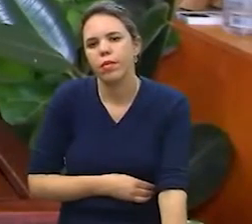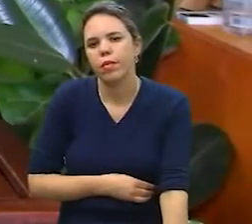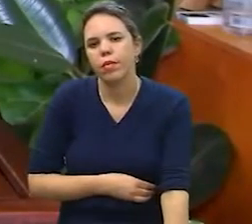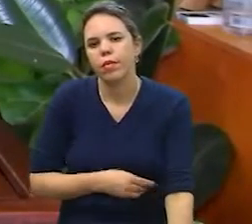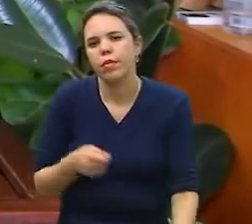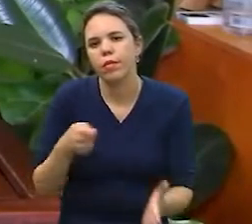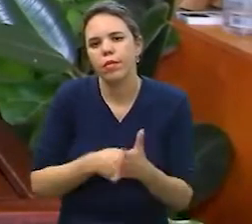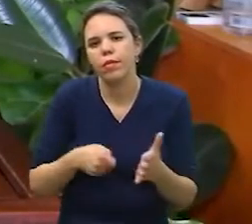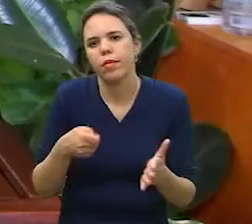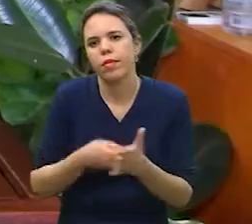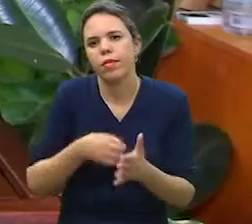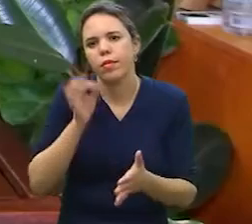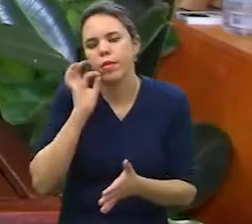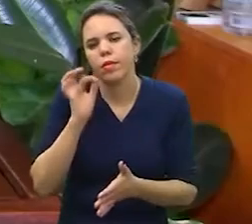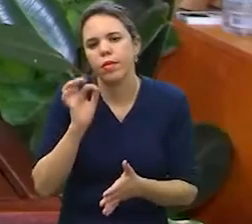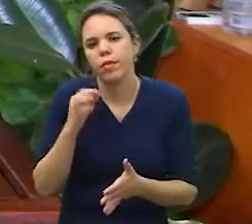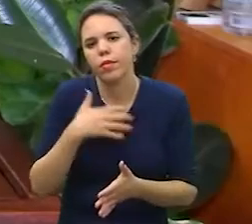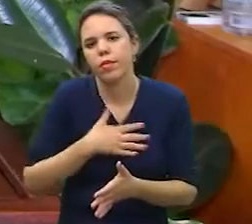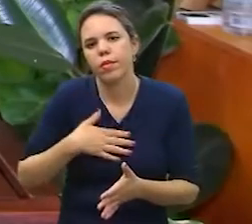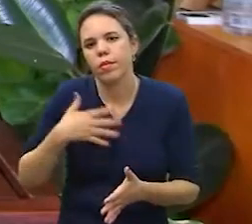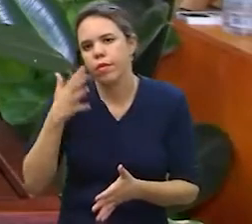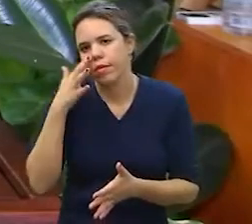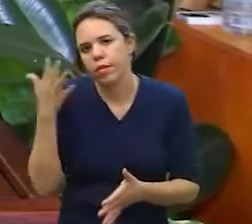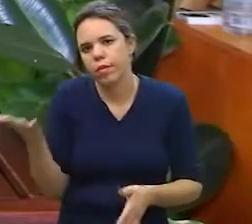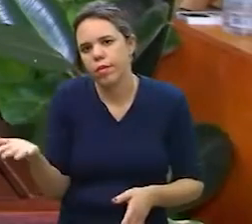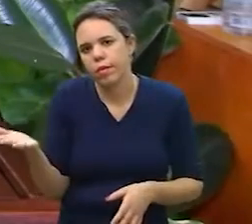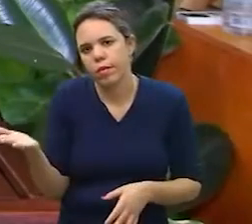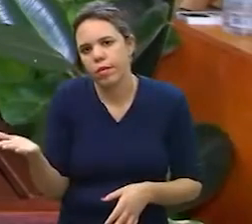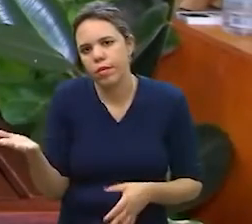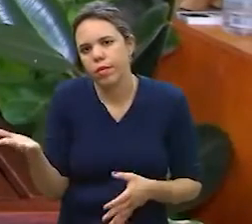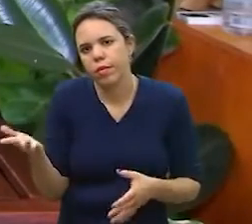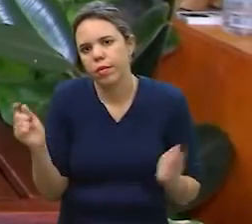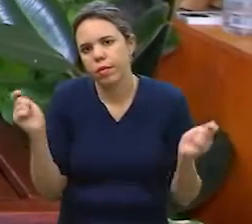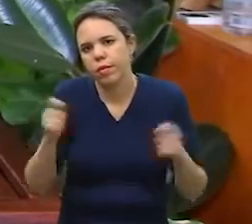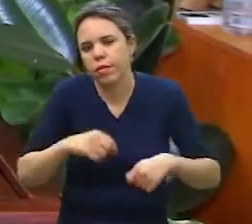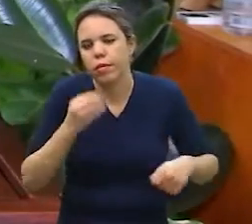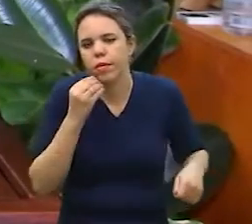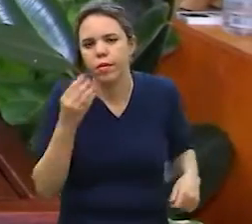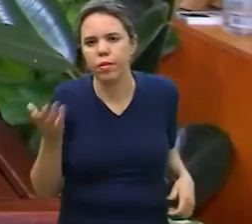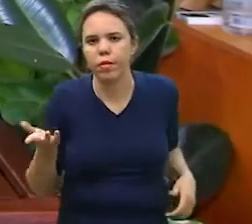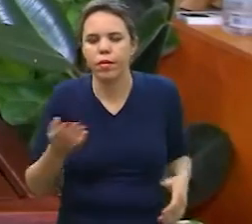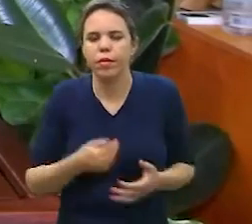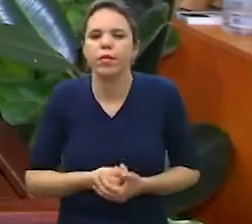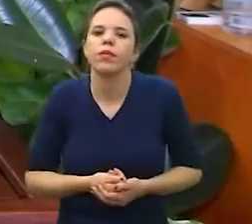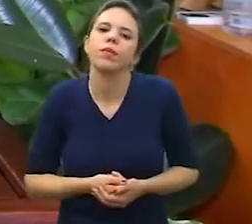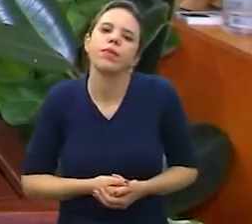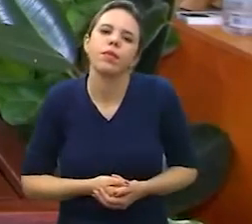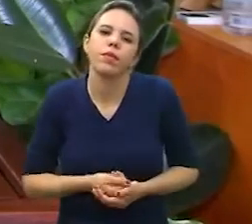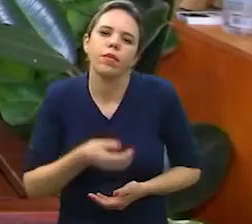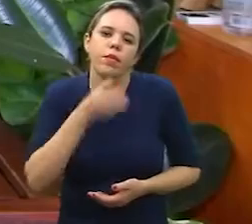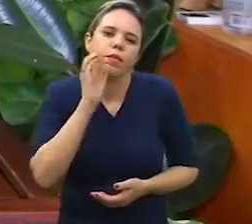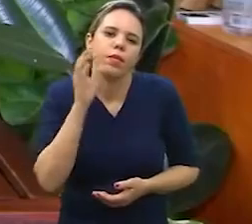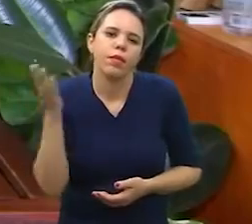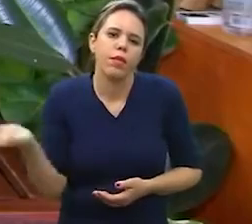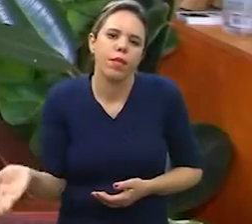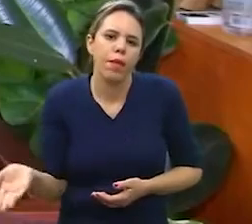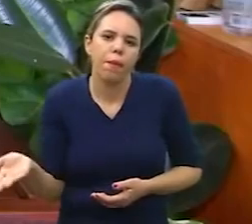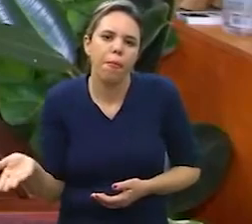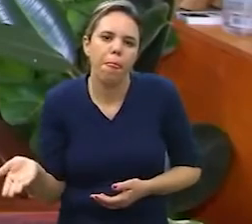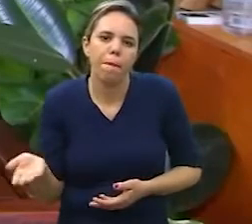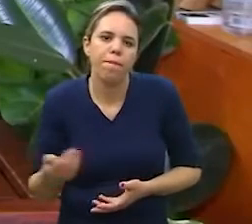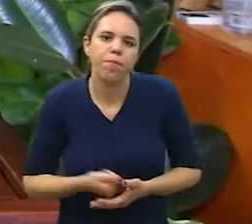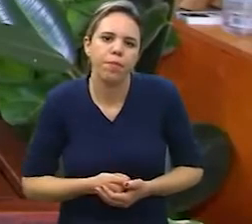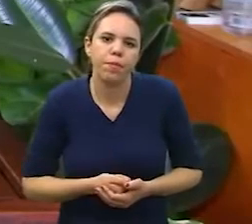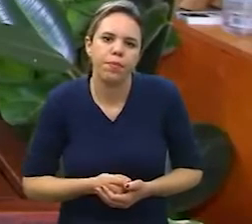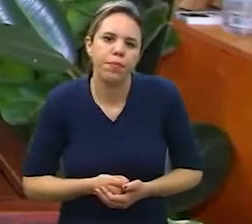me dedicando ao café, que é uma grande paixão. Giane, são muitas possibilidades de bebidas,